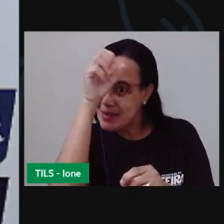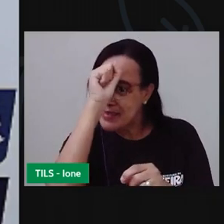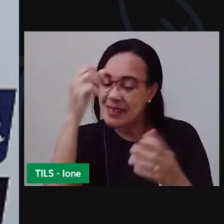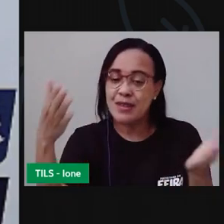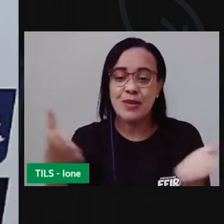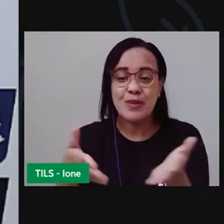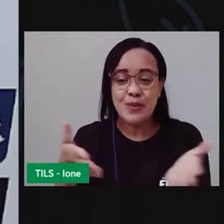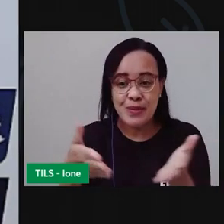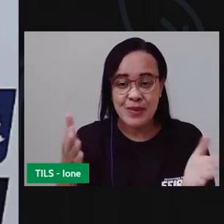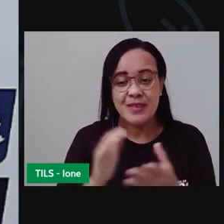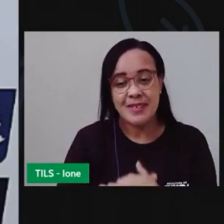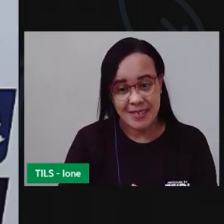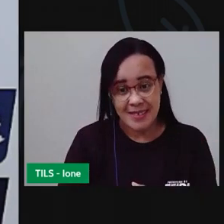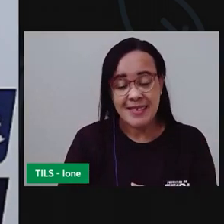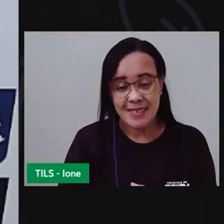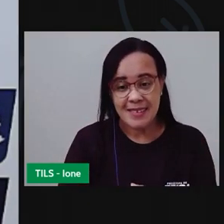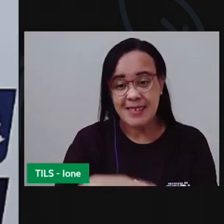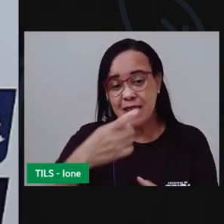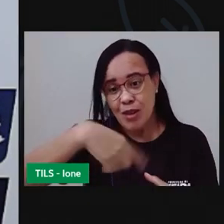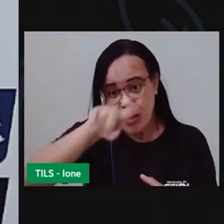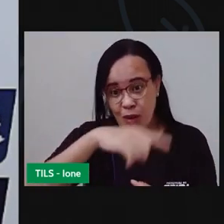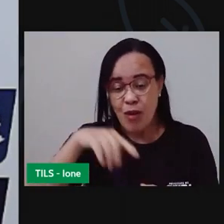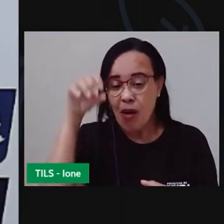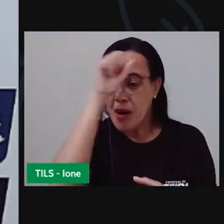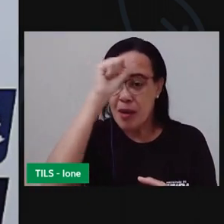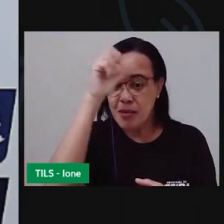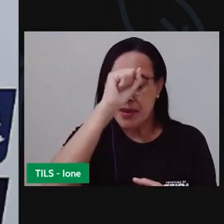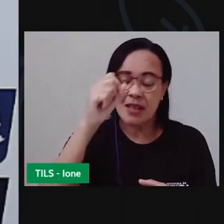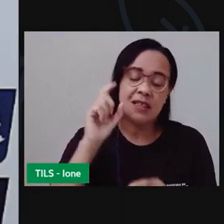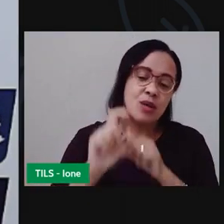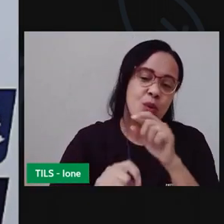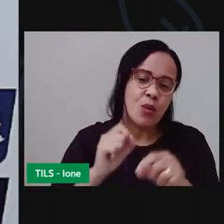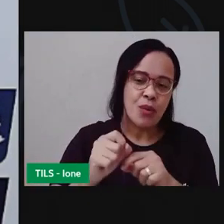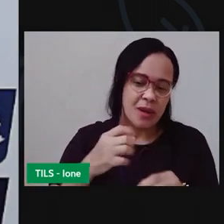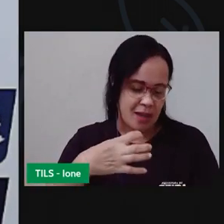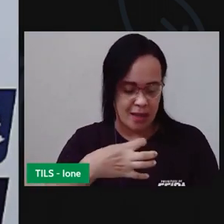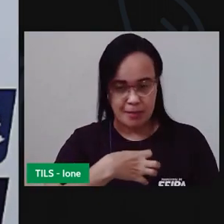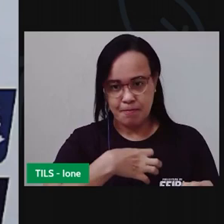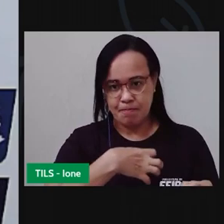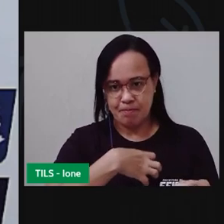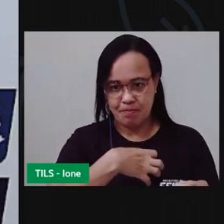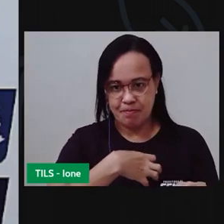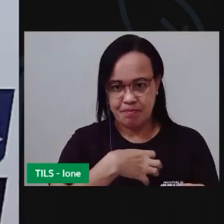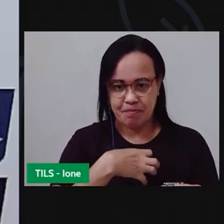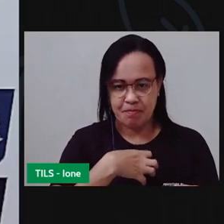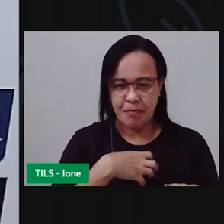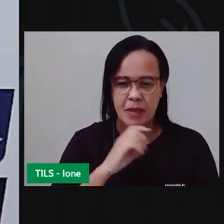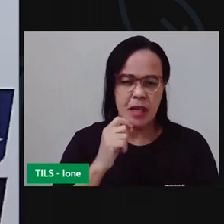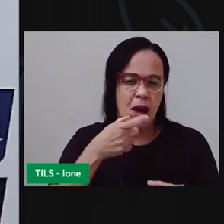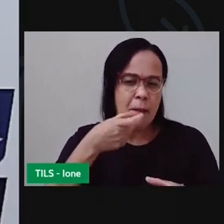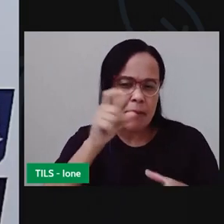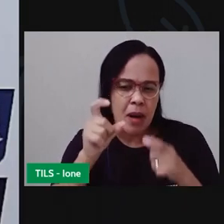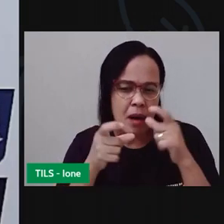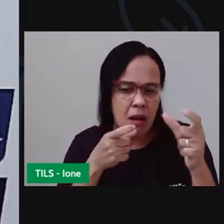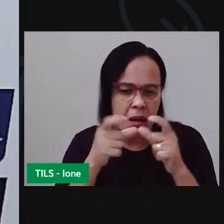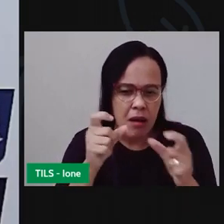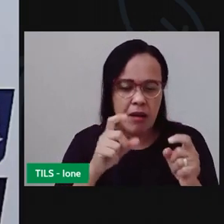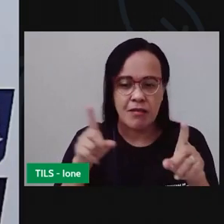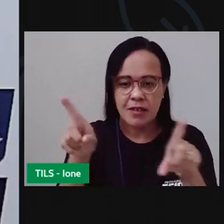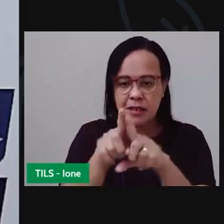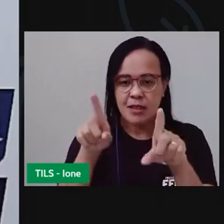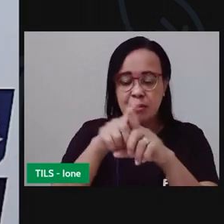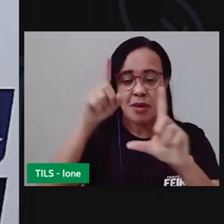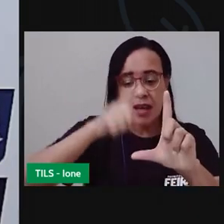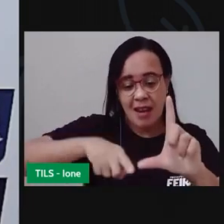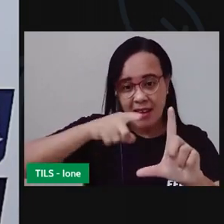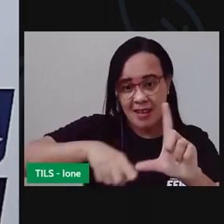então na sala a gente viu o som da letra h' e presente em diferentes